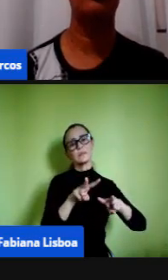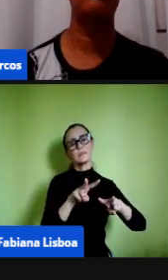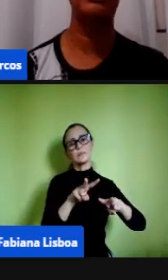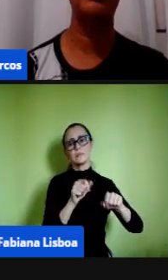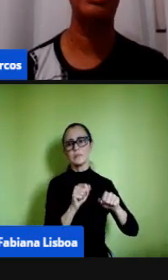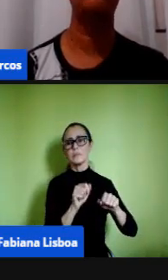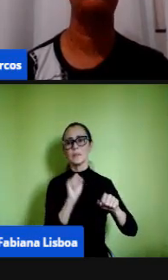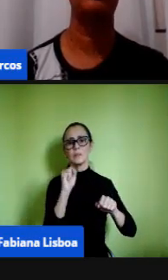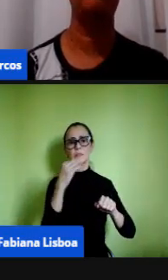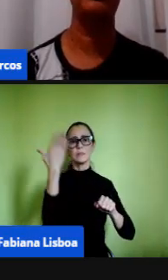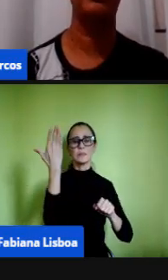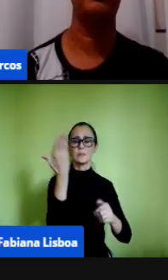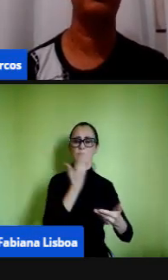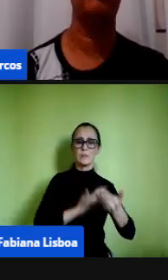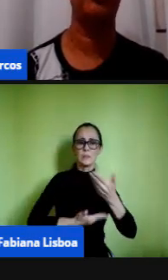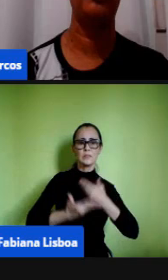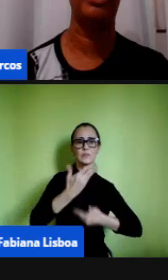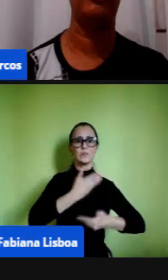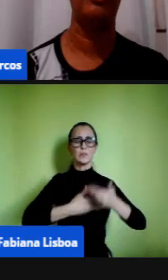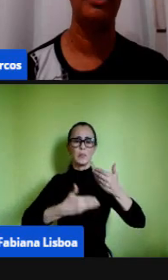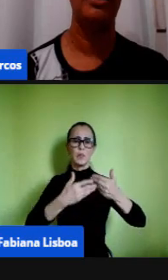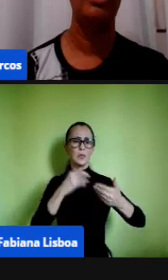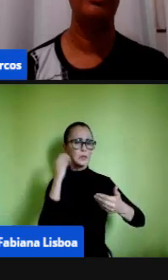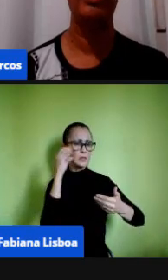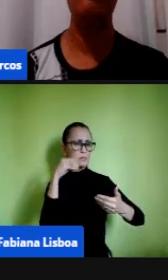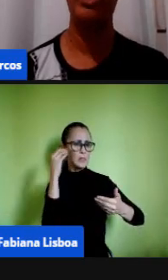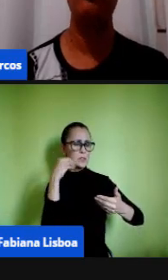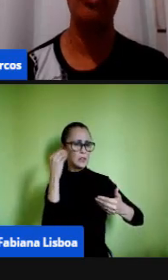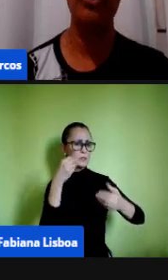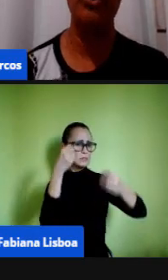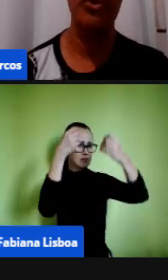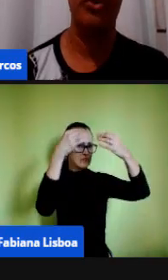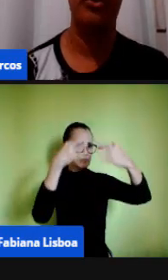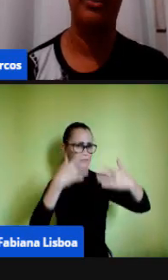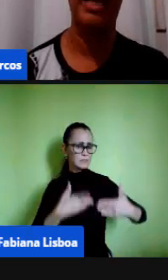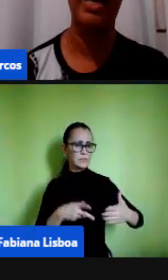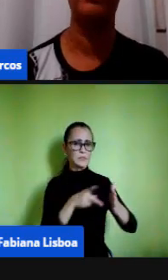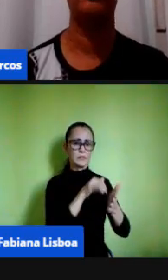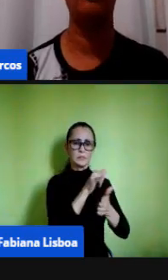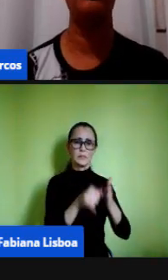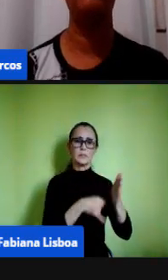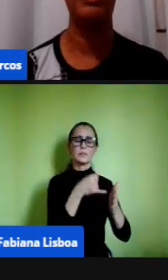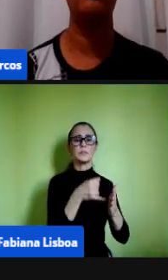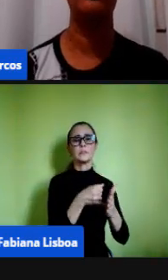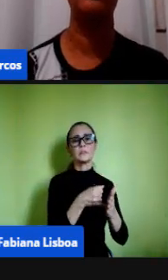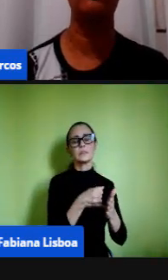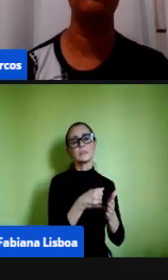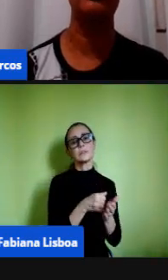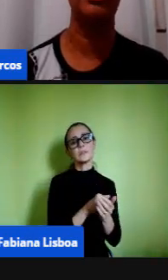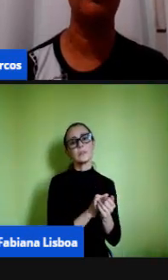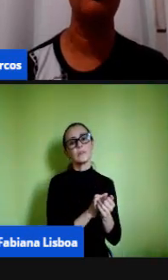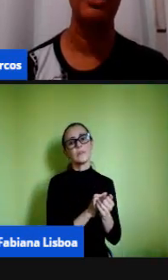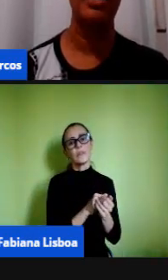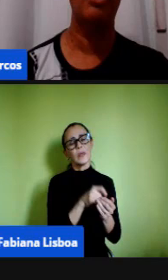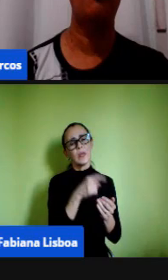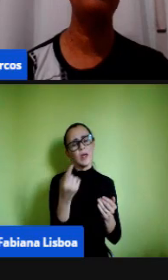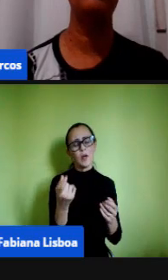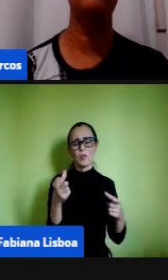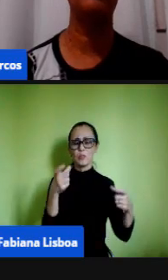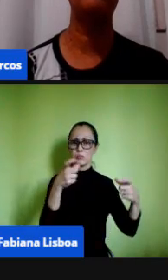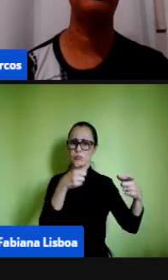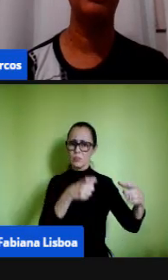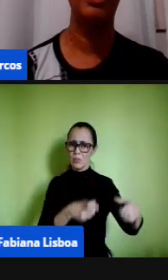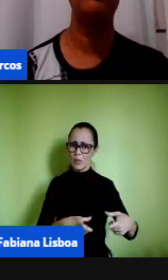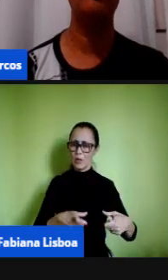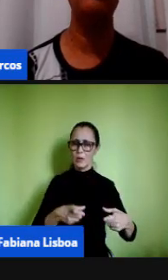trocas, os nossos relatos de experiências e projetos. Não é um novo curso, tá? É só um espaço de discussão,